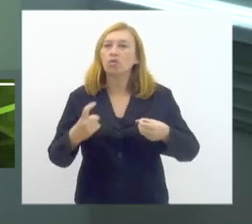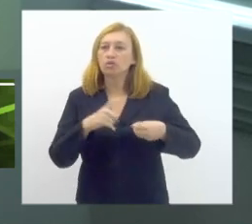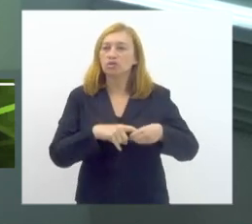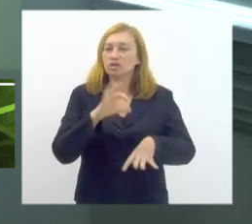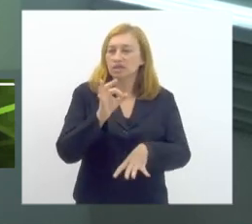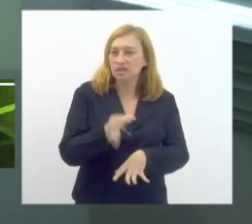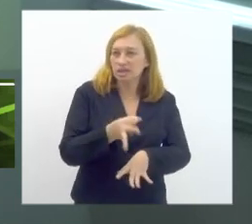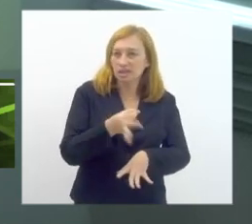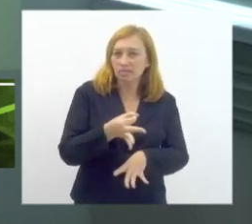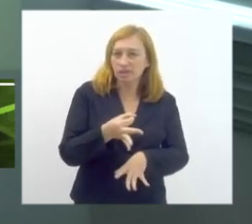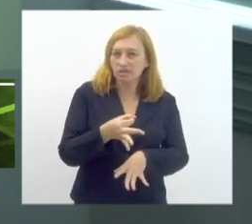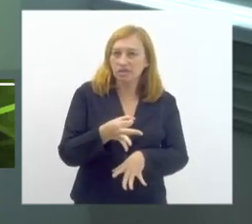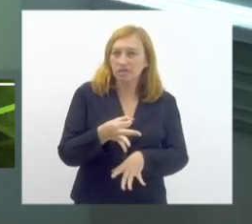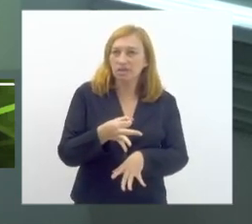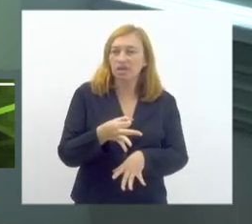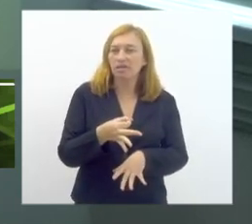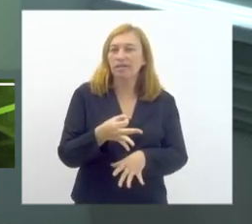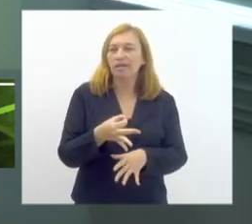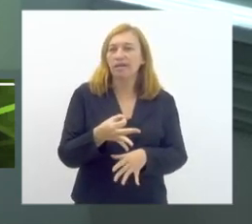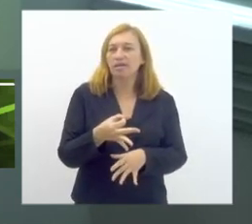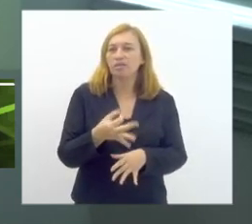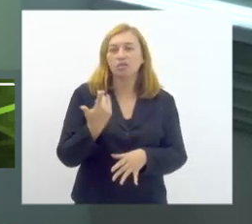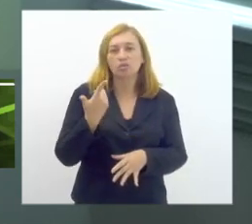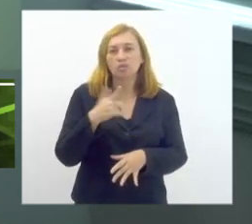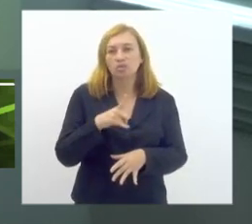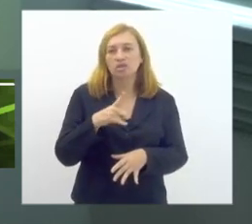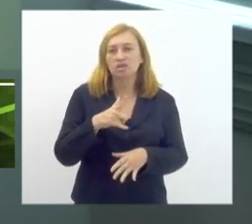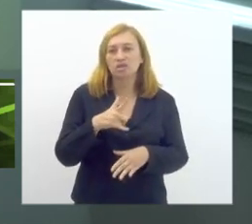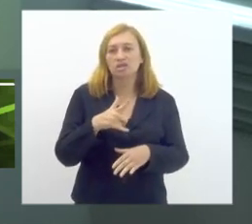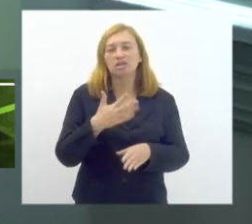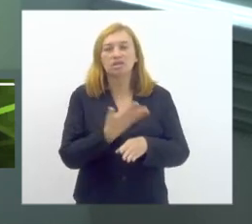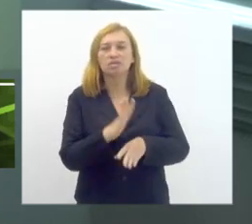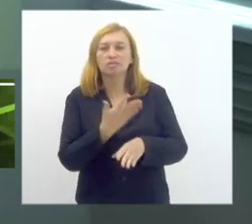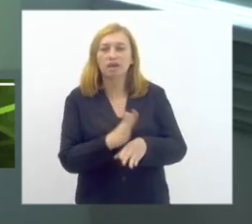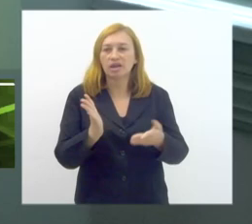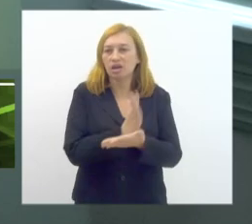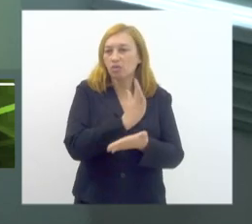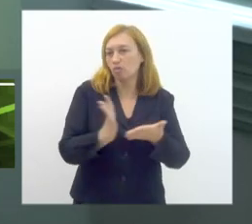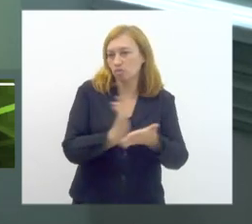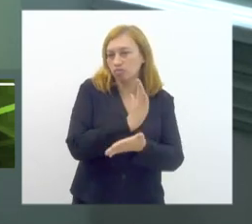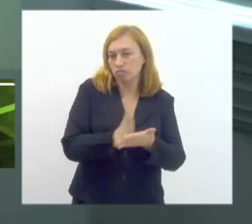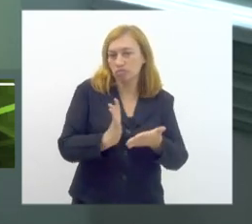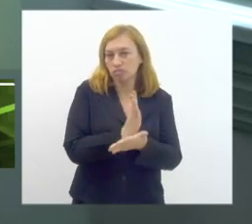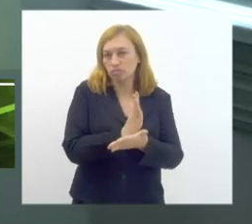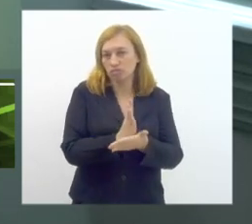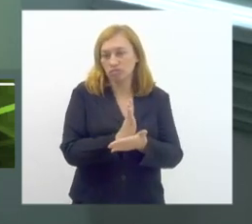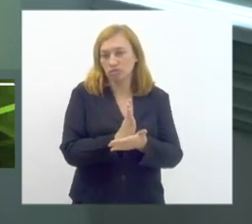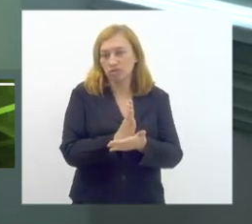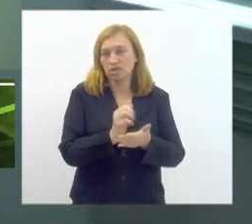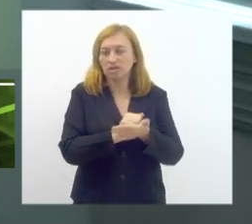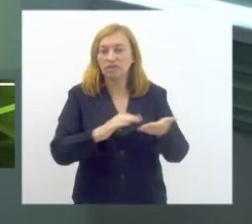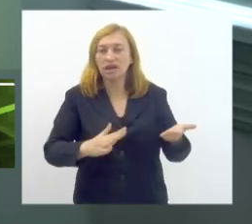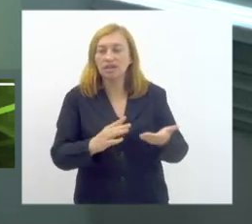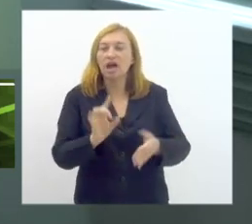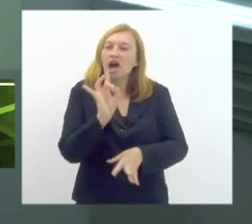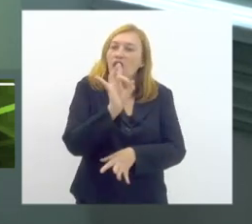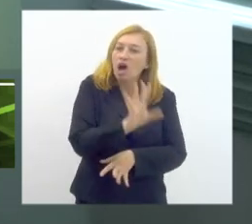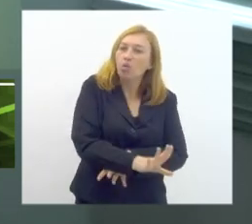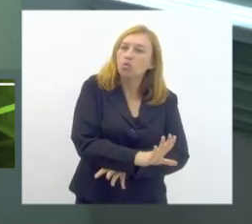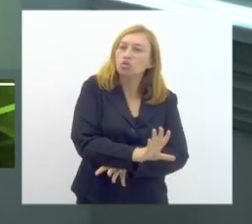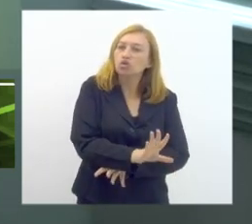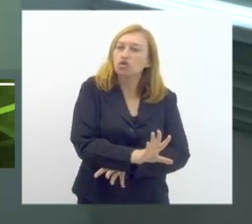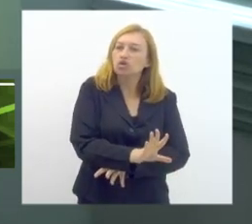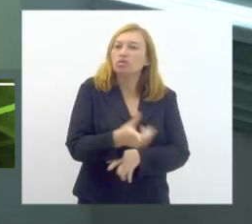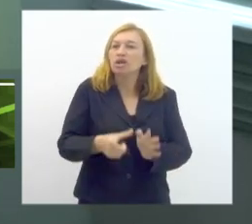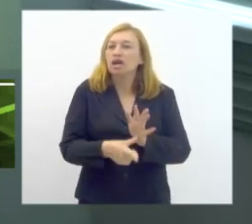efetivamente conseguisse colocar em prática algumas medidas, né? Talvez a última,